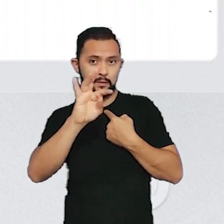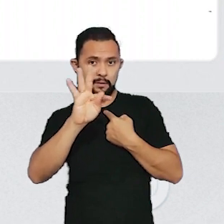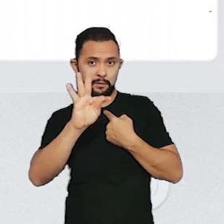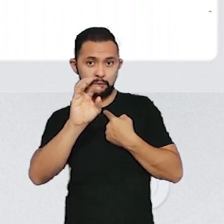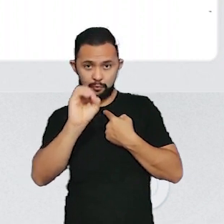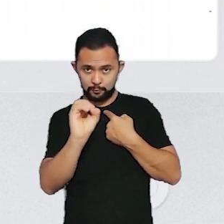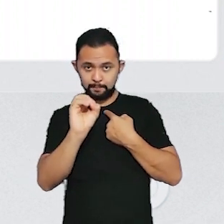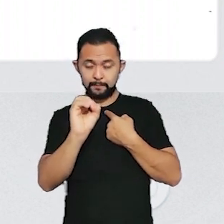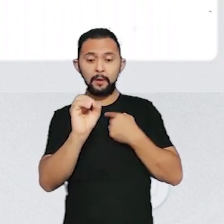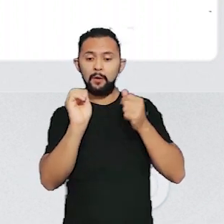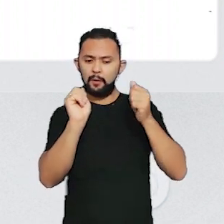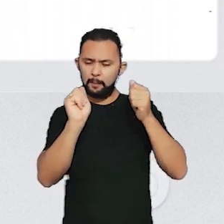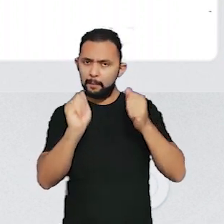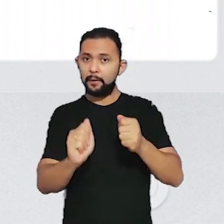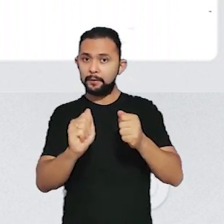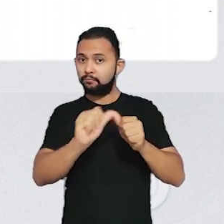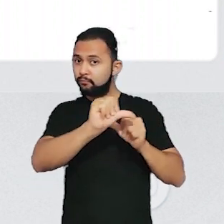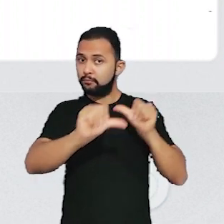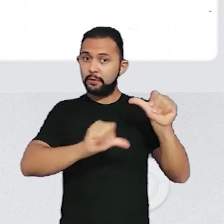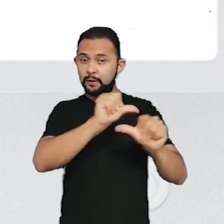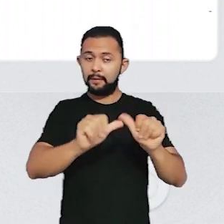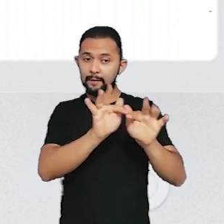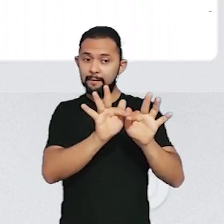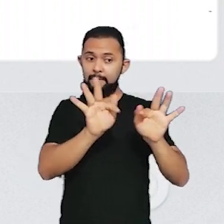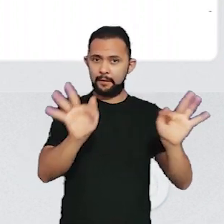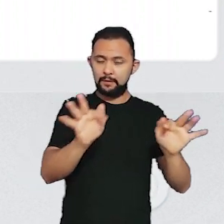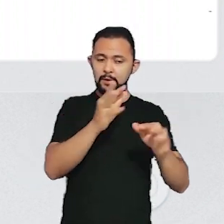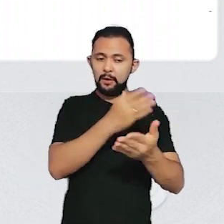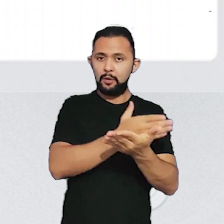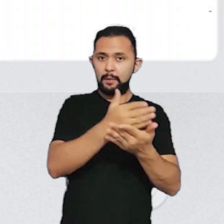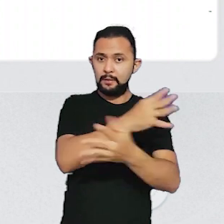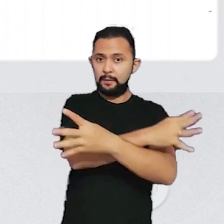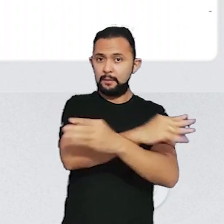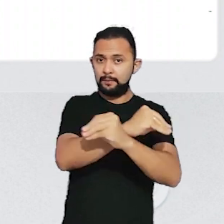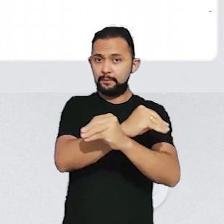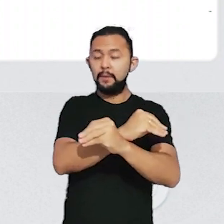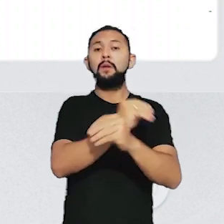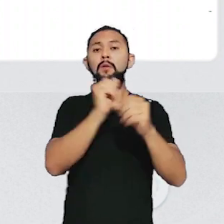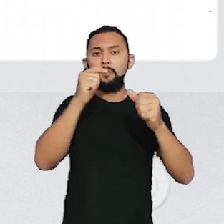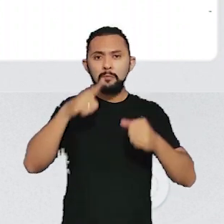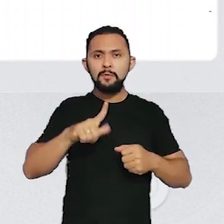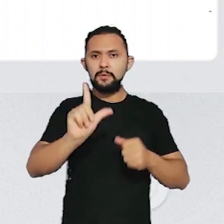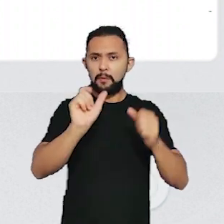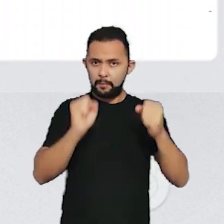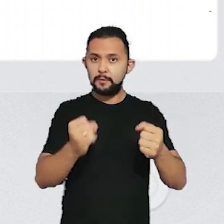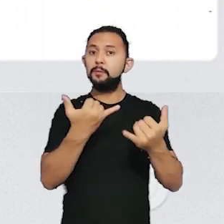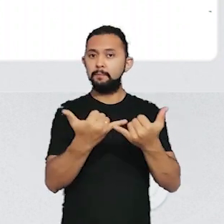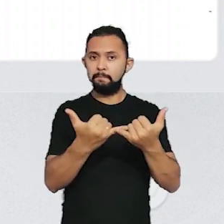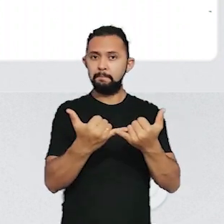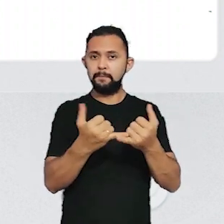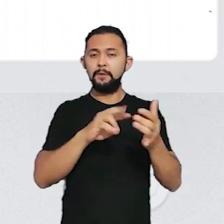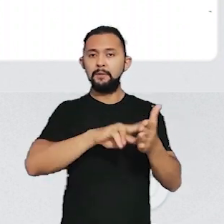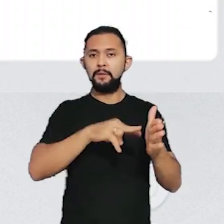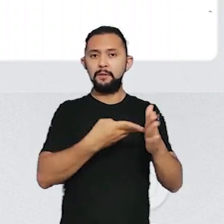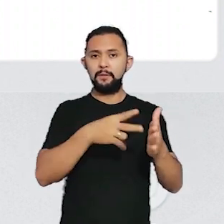trocar toda a oração que inicia com a conjunção pelo pronome isso, Então, se eu consigo fazer, quer dizer